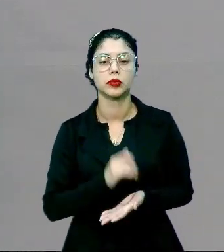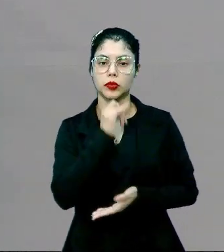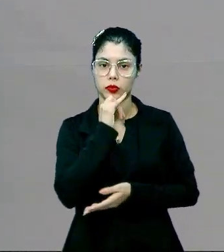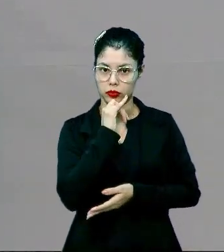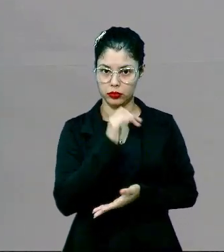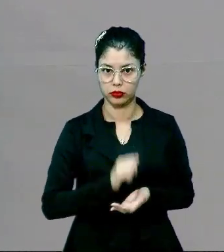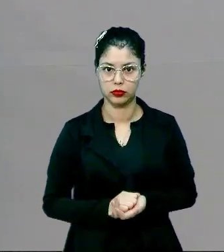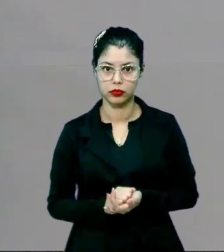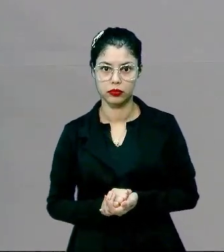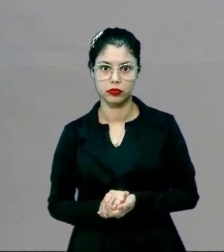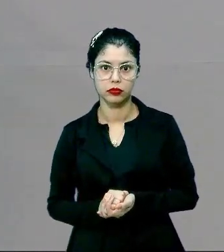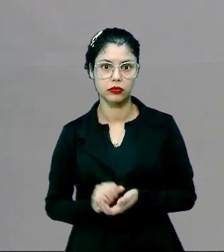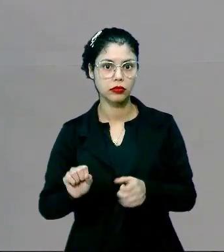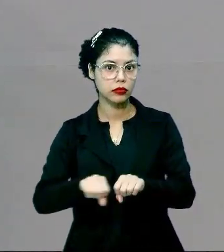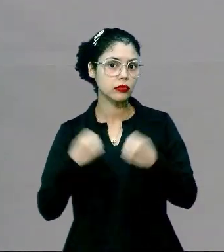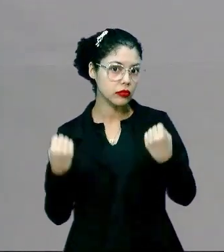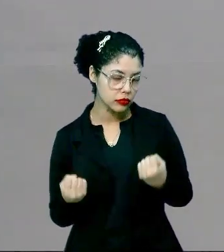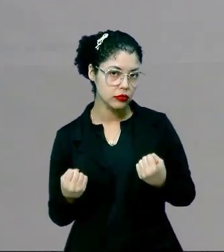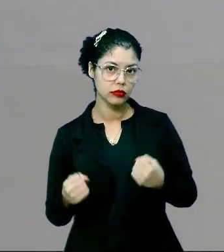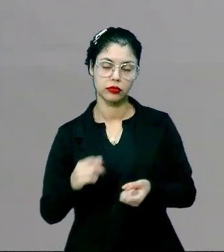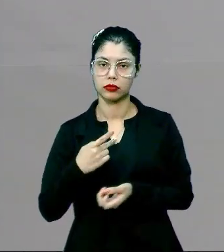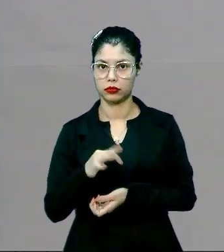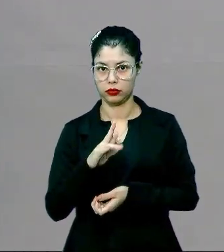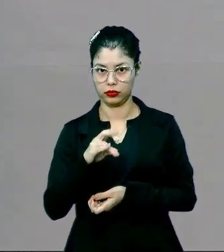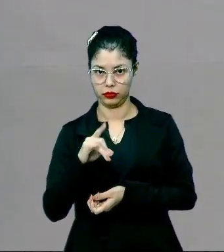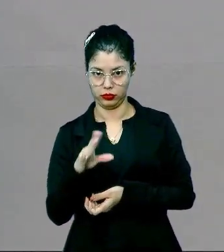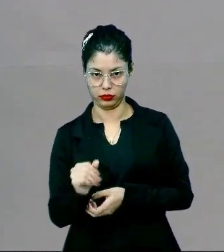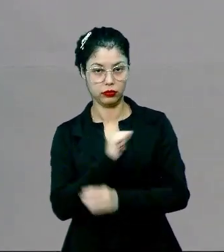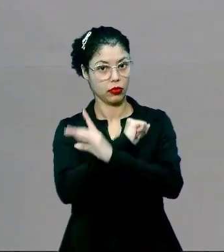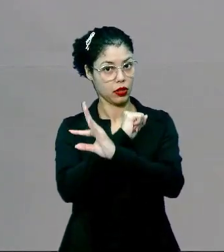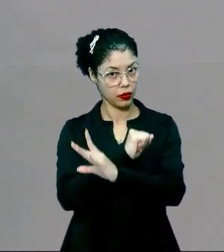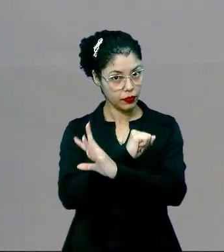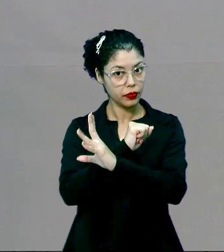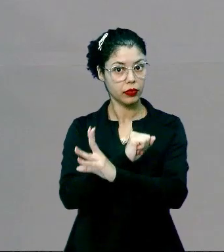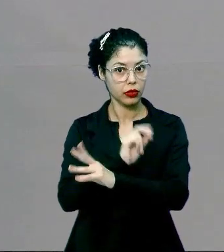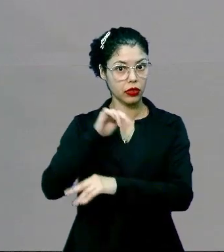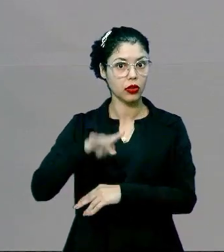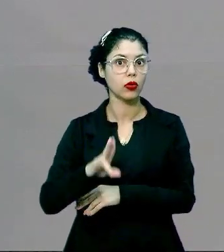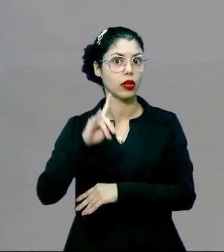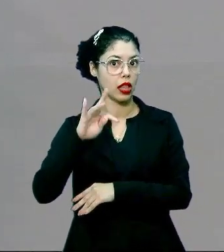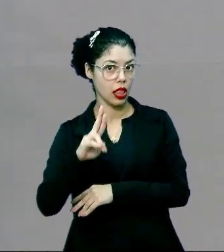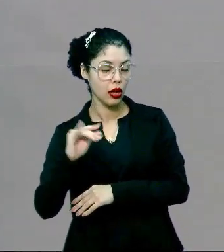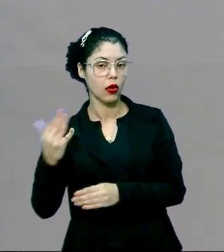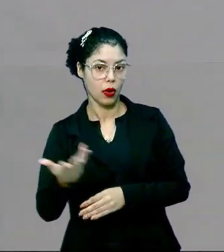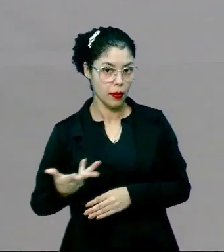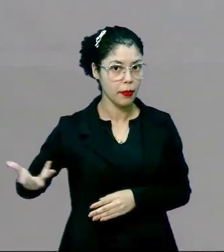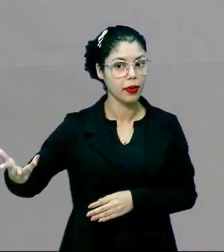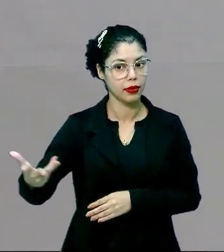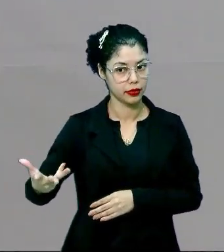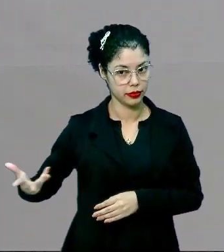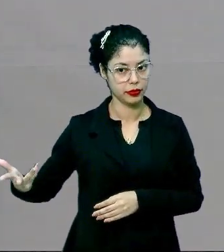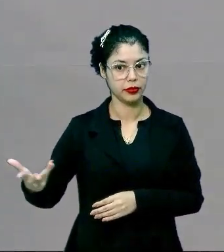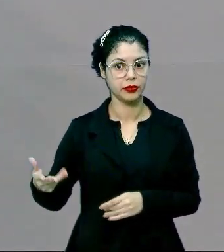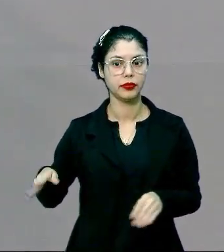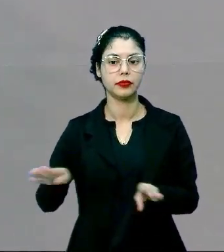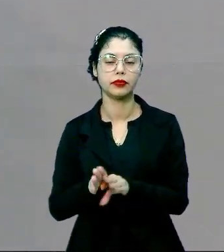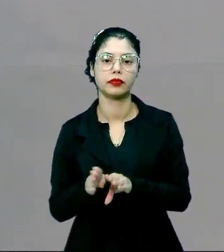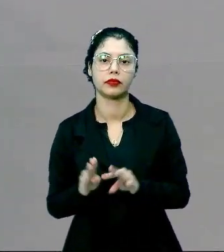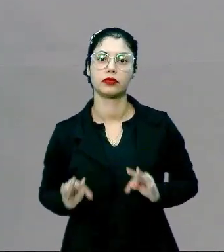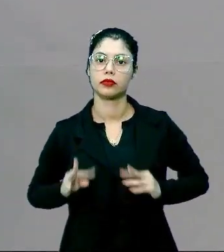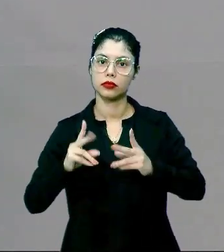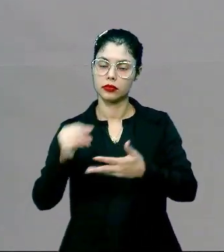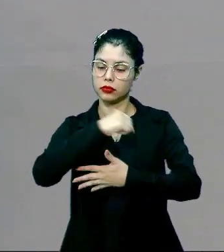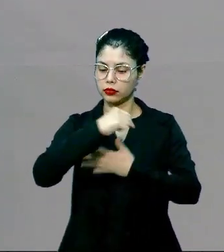por exemplo, quebra de proteínas, ácidos nucleicos, que aliás são bases nitrogenadas. Então,